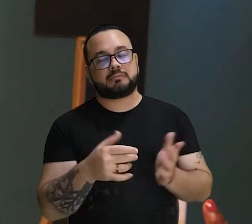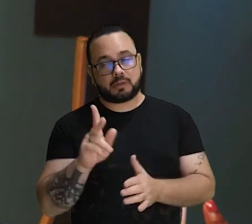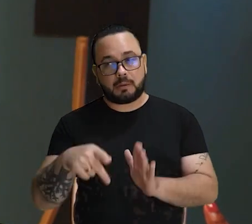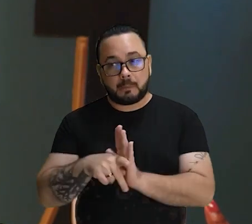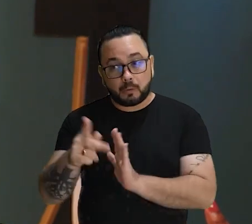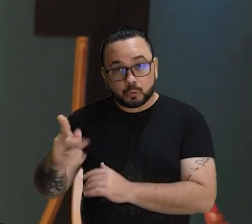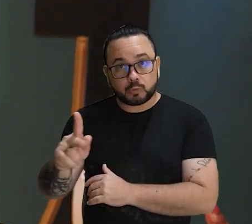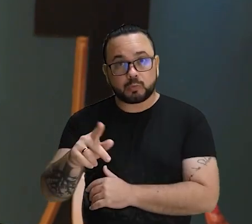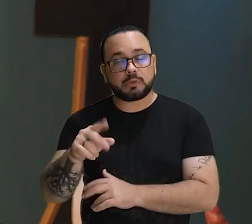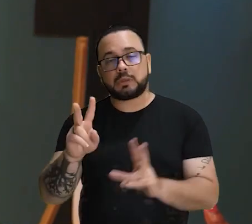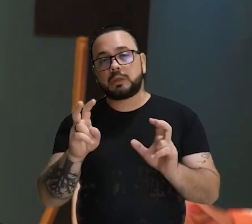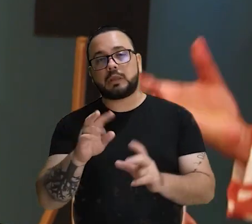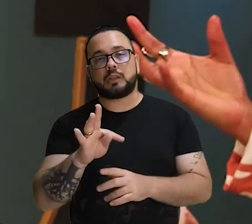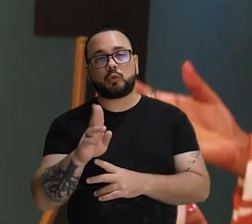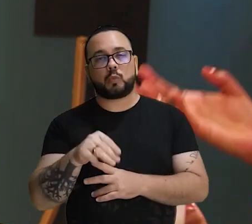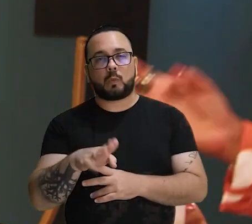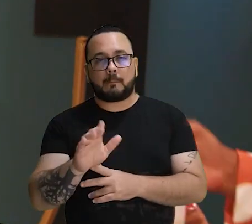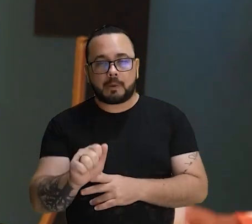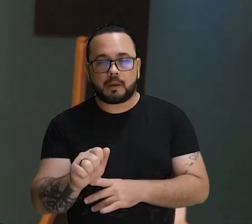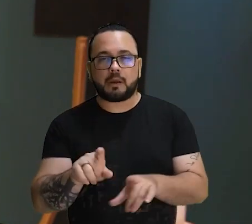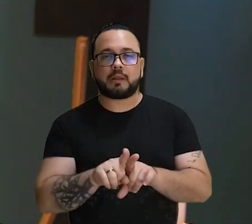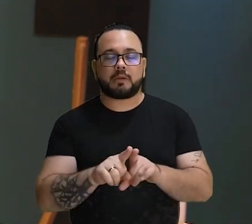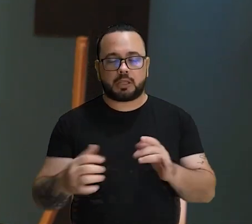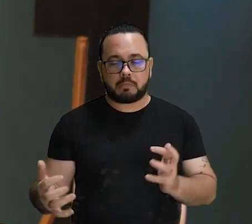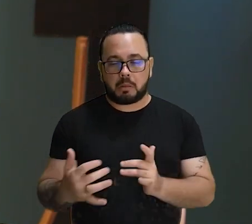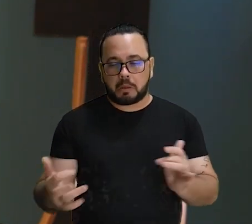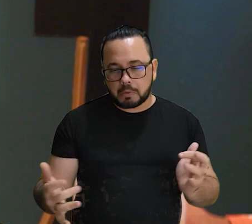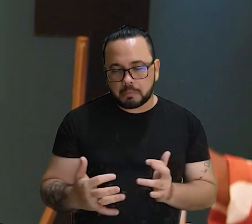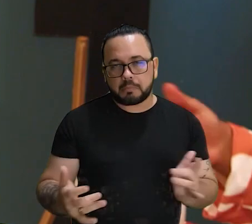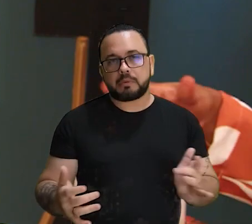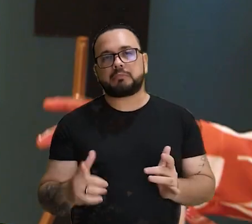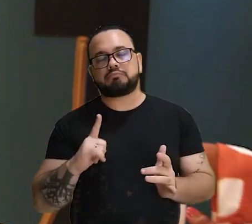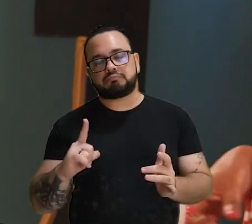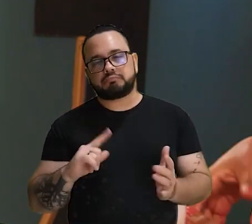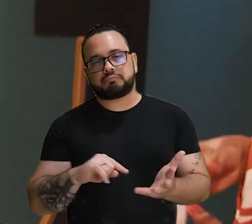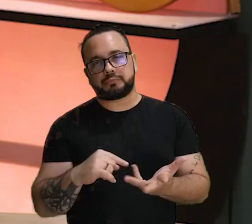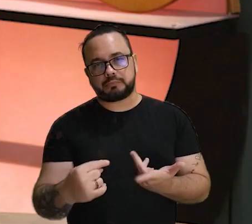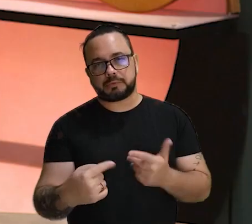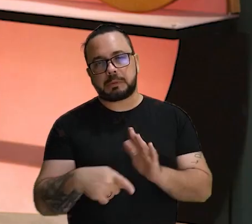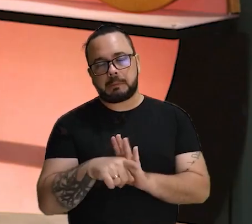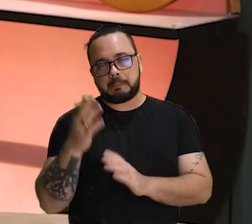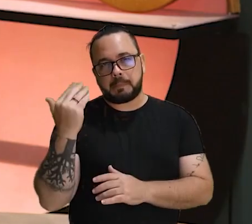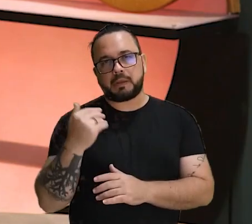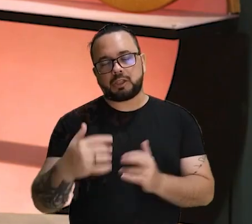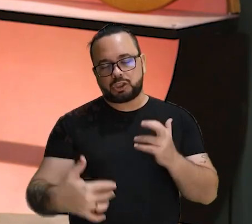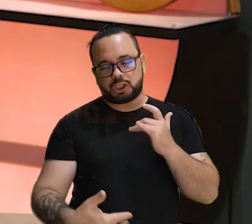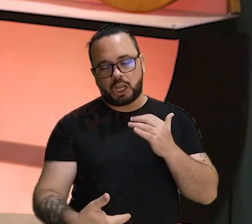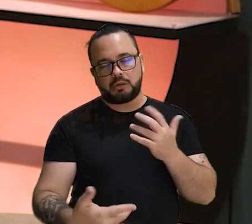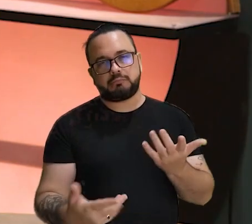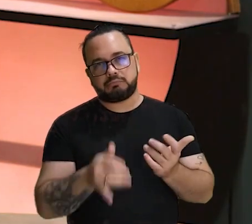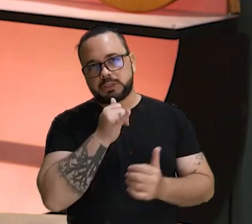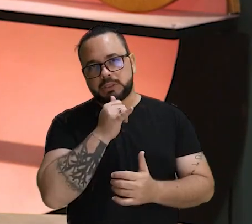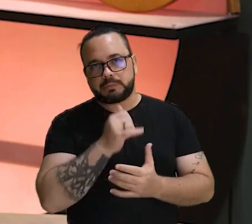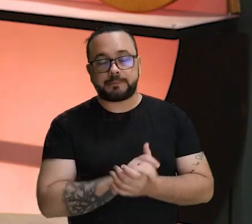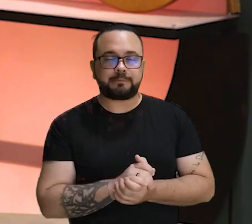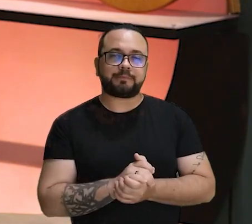assinatura super sua, essa coisa da tuba, timbrando com a sanfona, elementos eruditos, né? Cello,